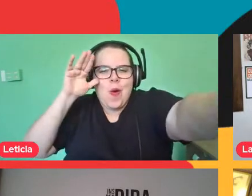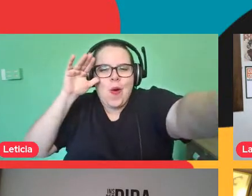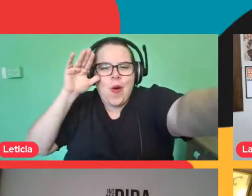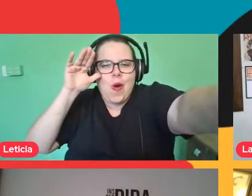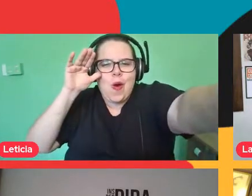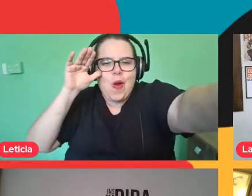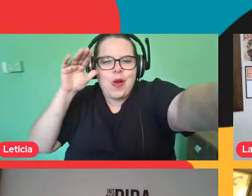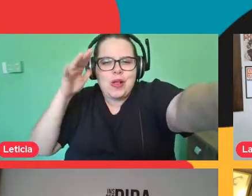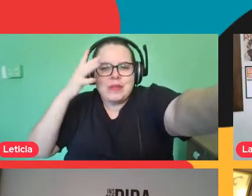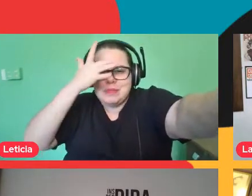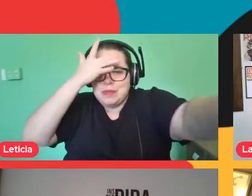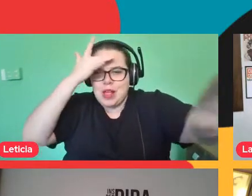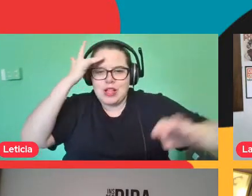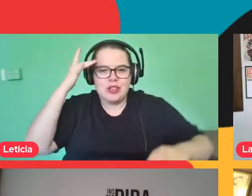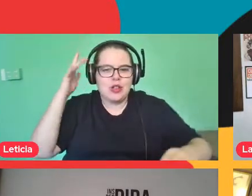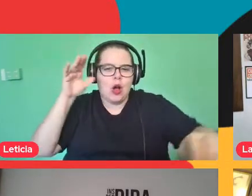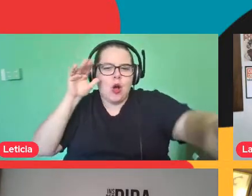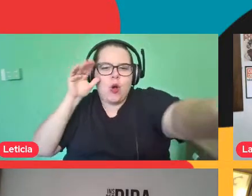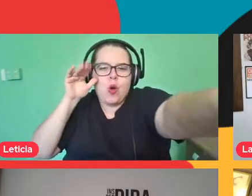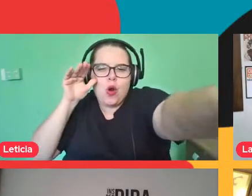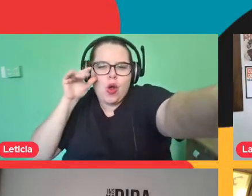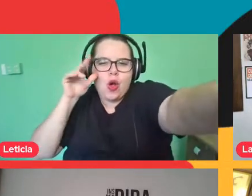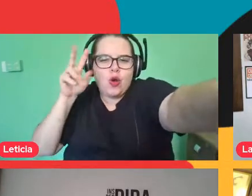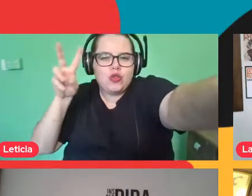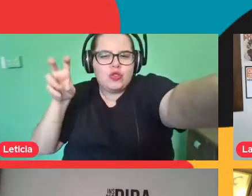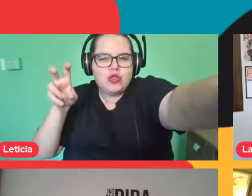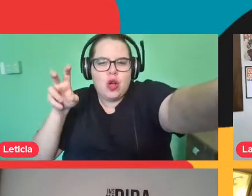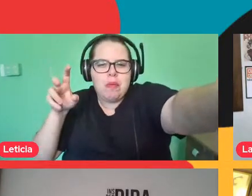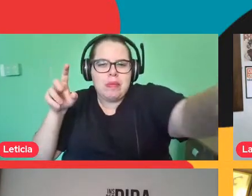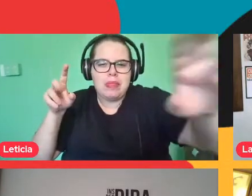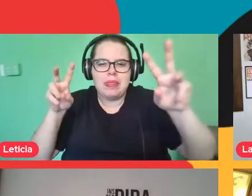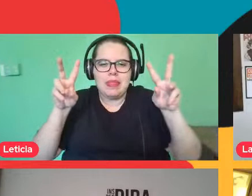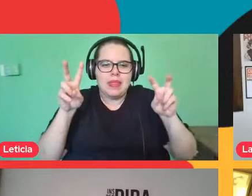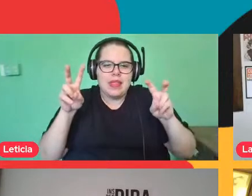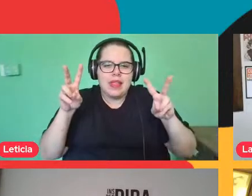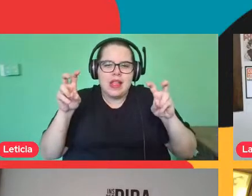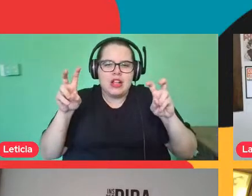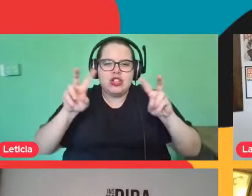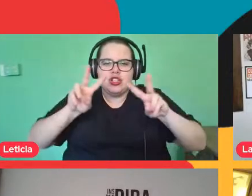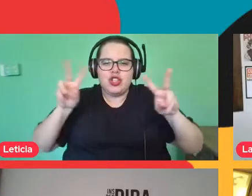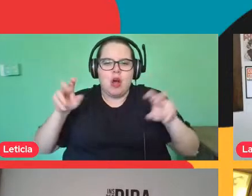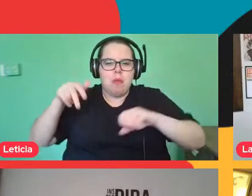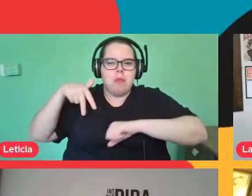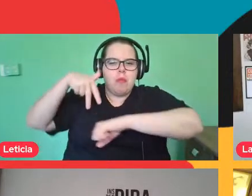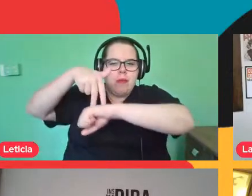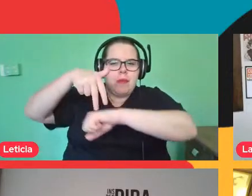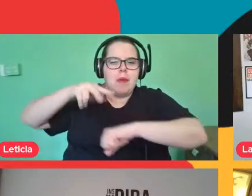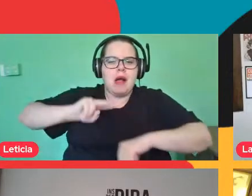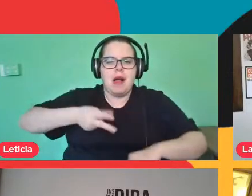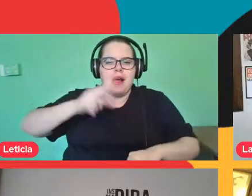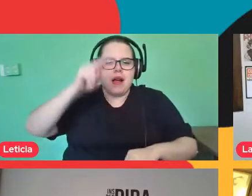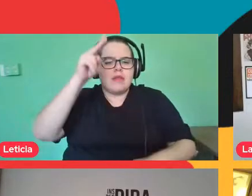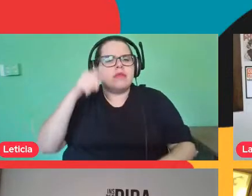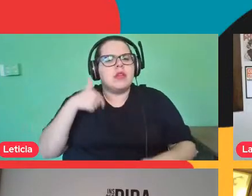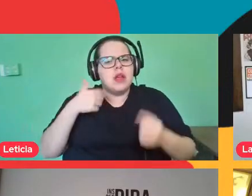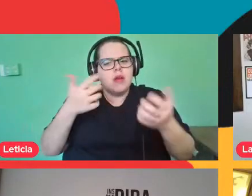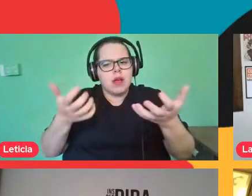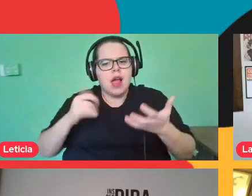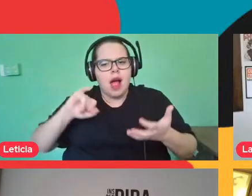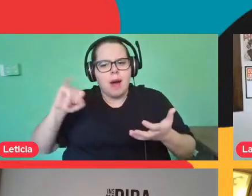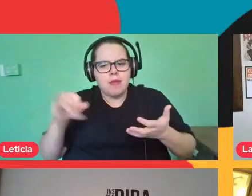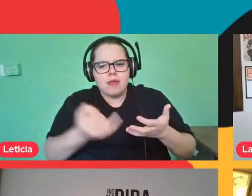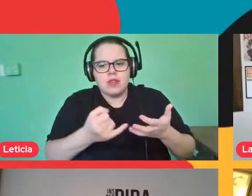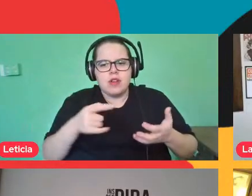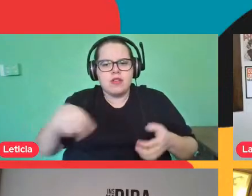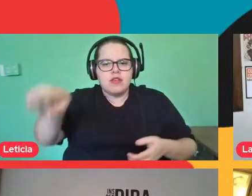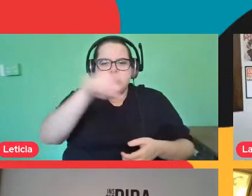gente curiosa também para saber sobre esse tema que a gente vai falar aqui, de protagonismo de carreira, enfim. Eu queria aproveitar e queria